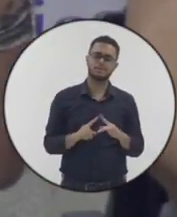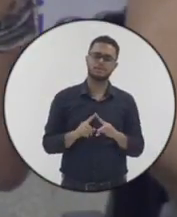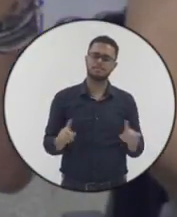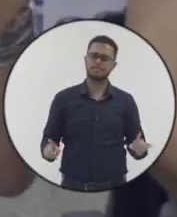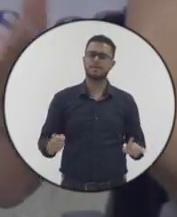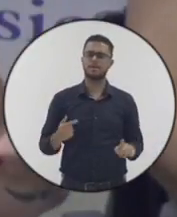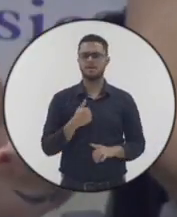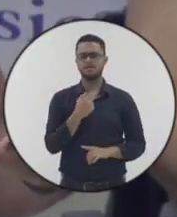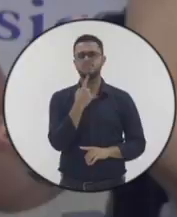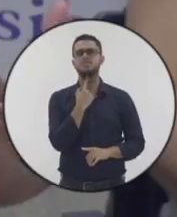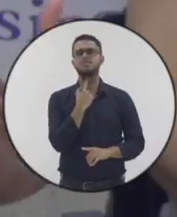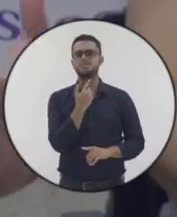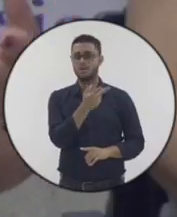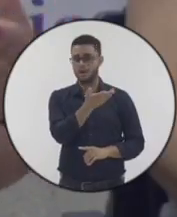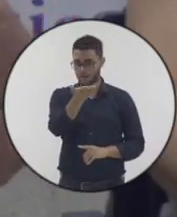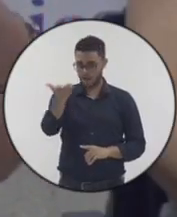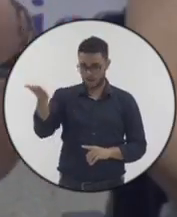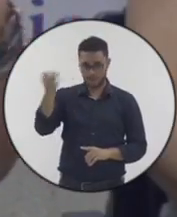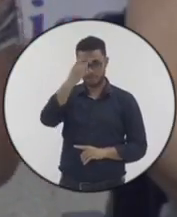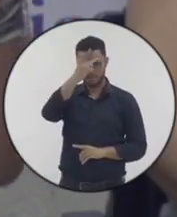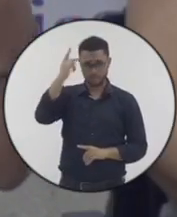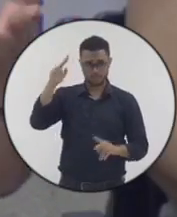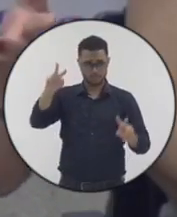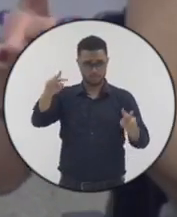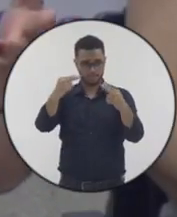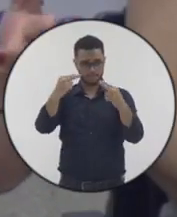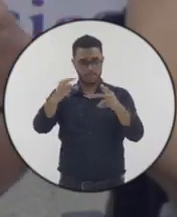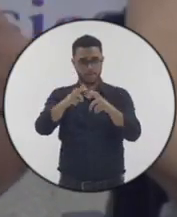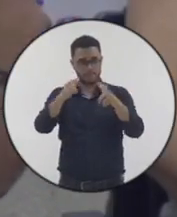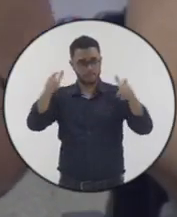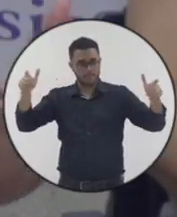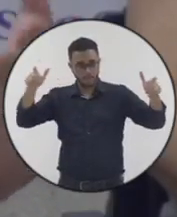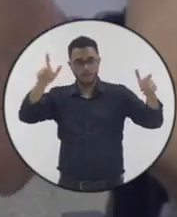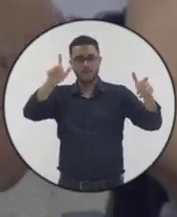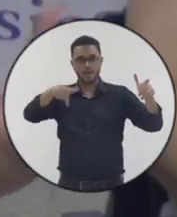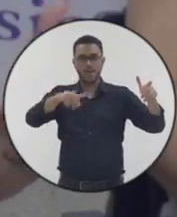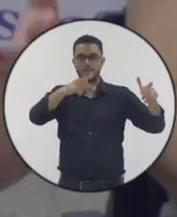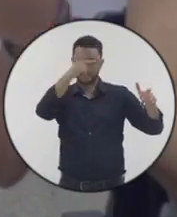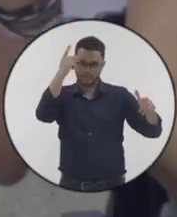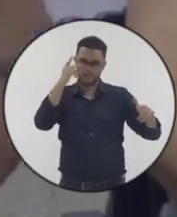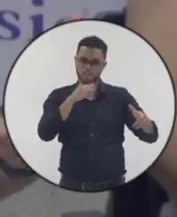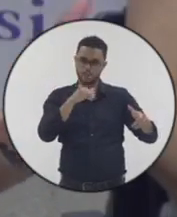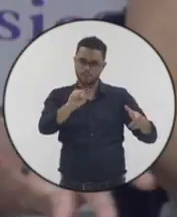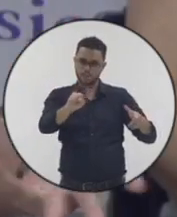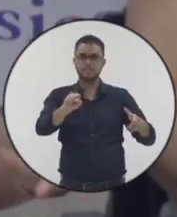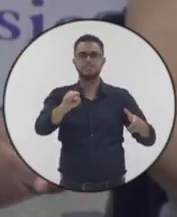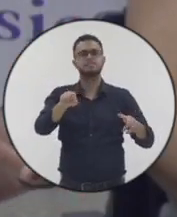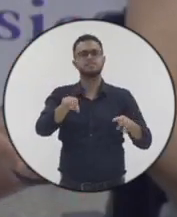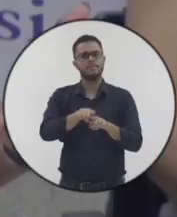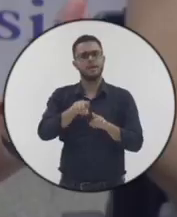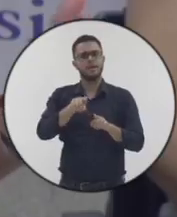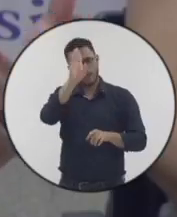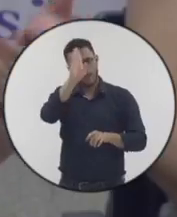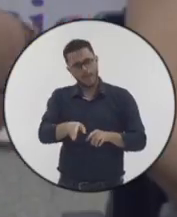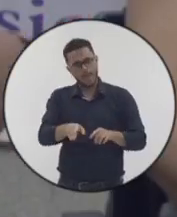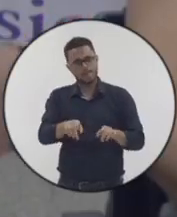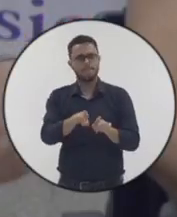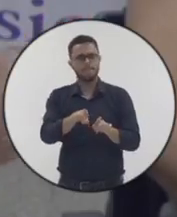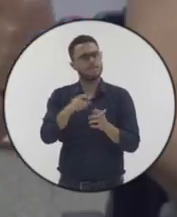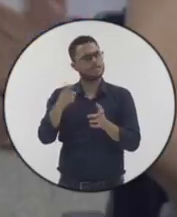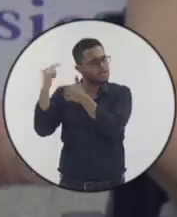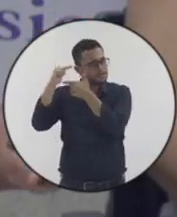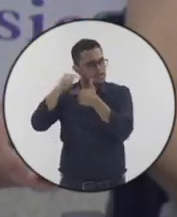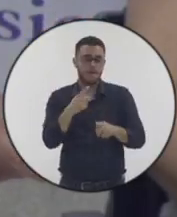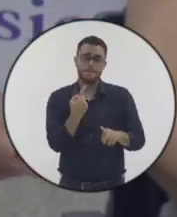espero que as pessoas que estejam assistindo, na sua grande maioria, sejam pessoas cis, hétero e normativas, porque entre